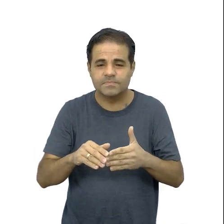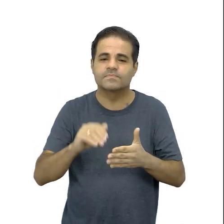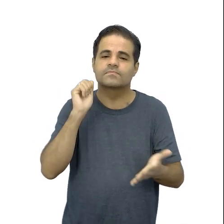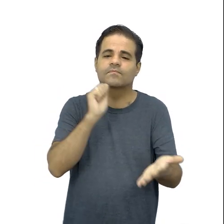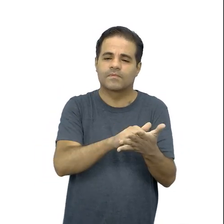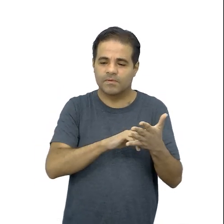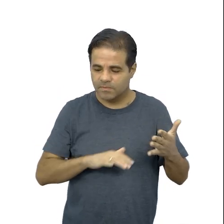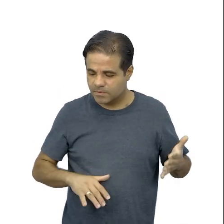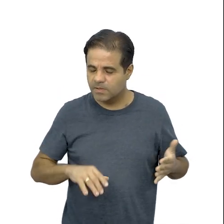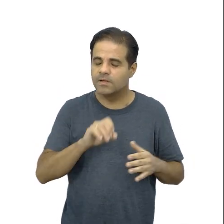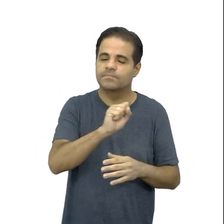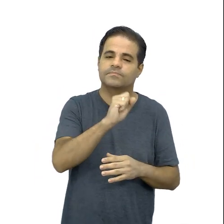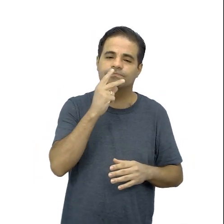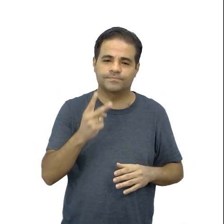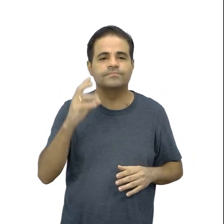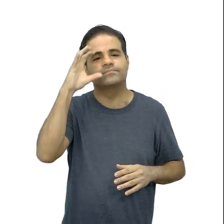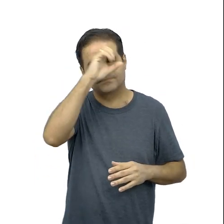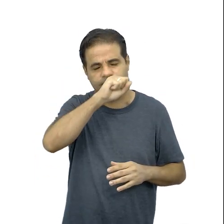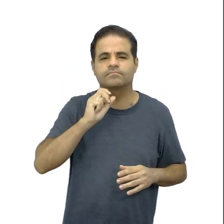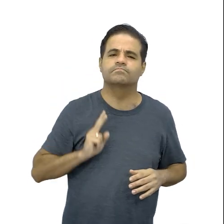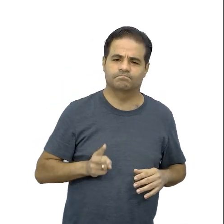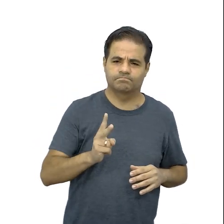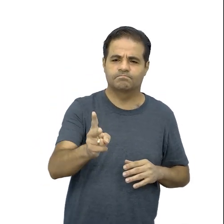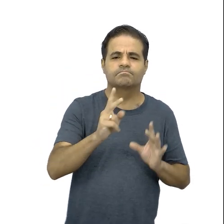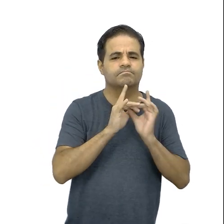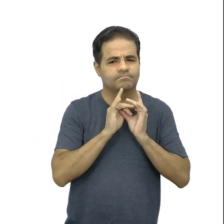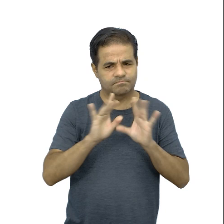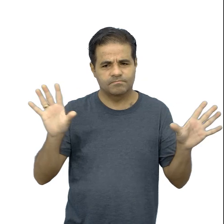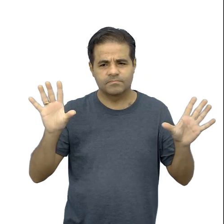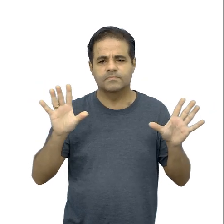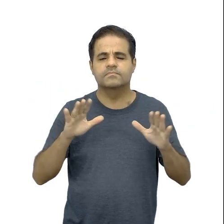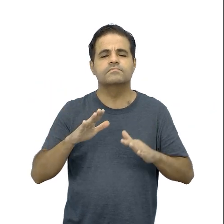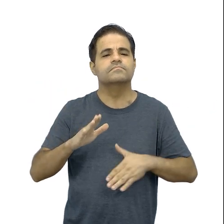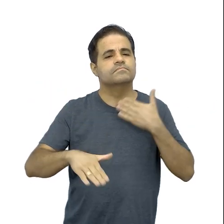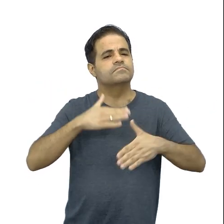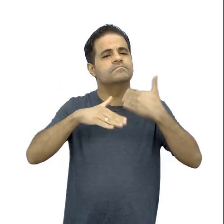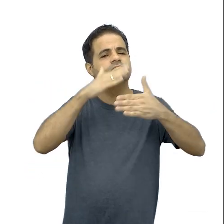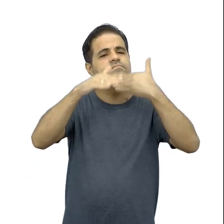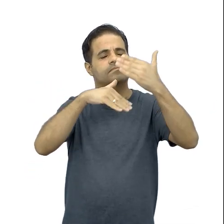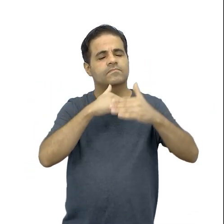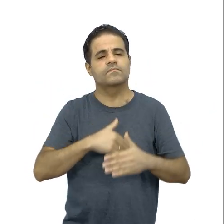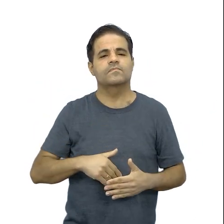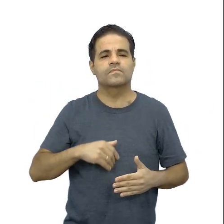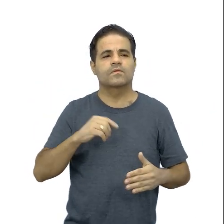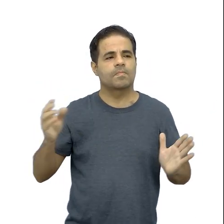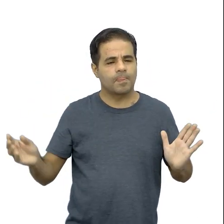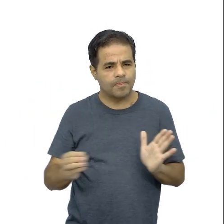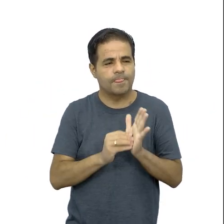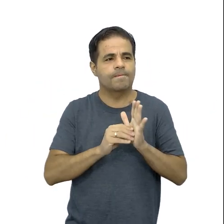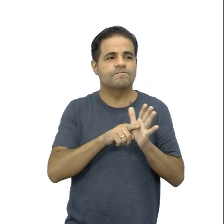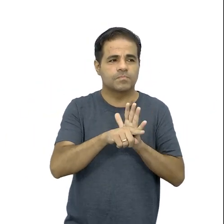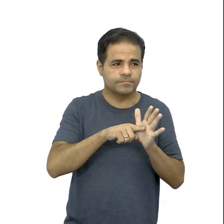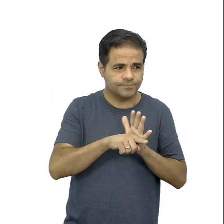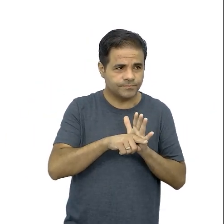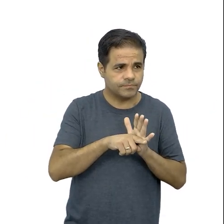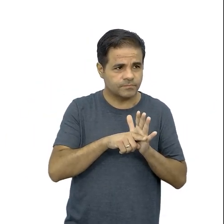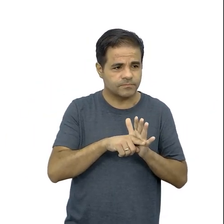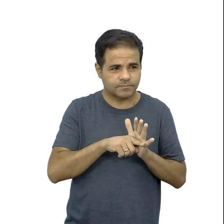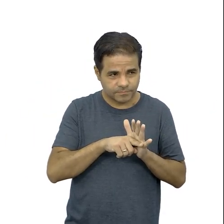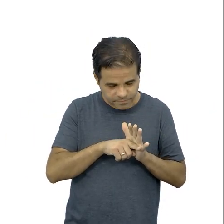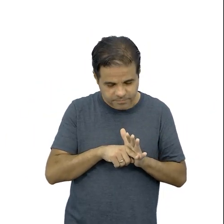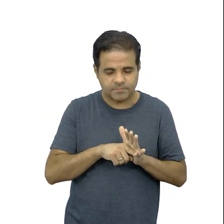na SA2 do material Aprender Sempre, que permitiu o desenvolvimento dos fundamentos da investigação